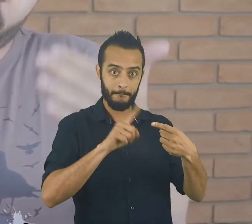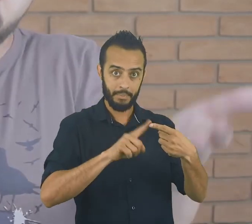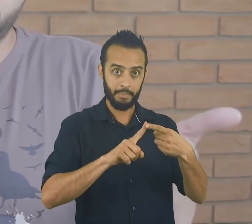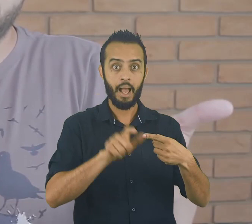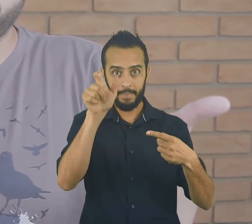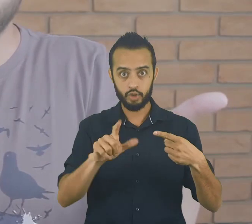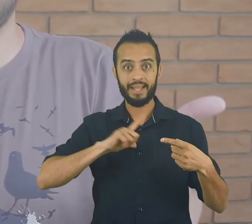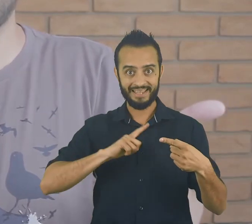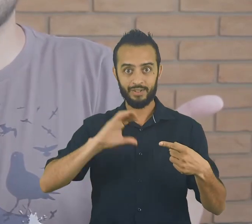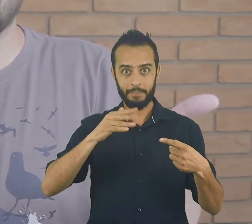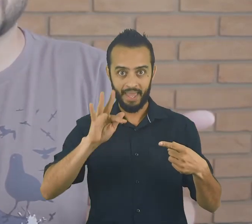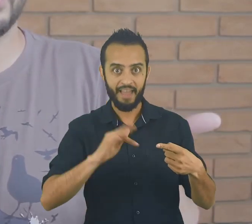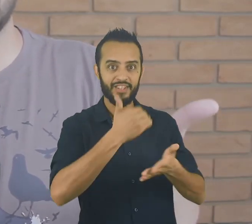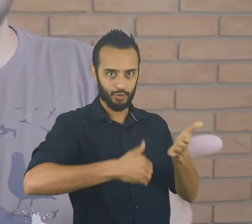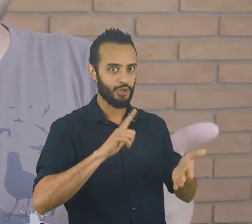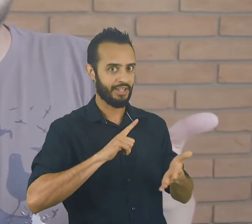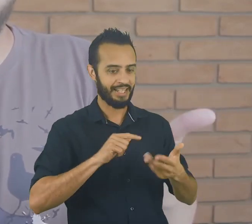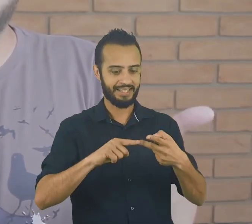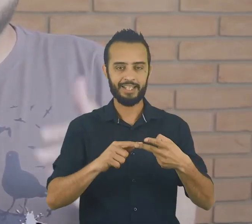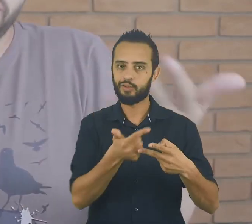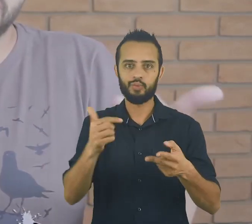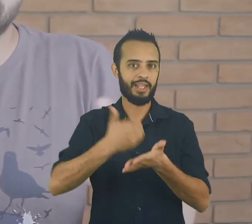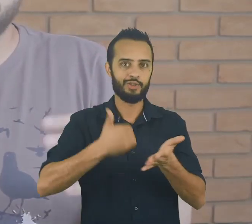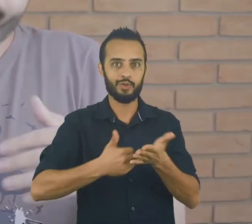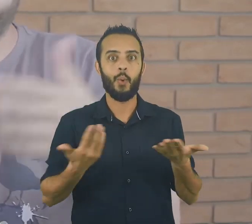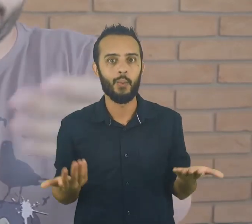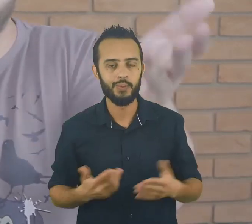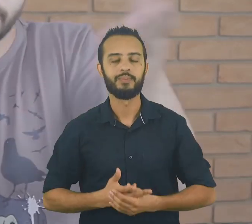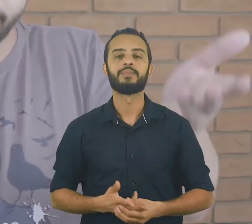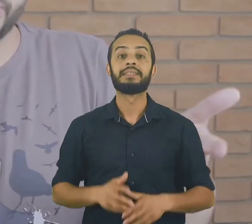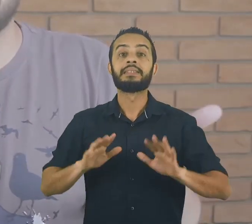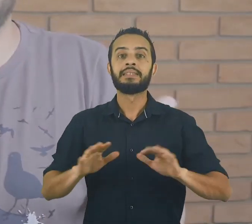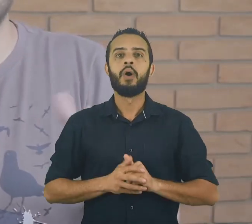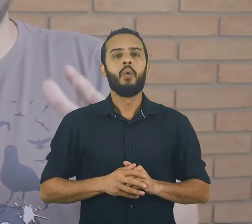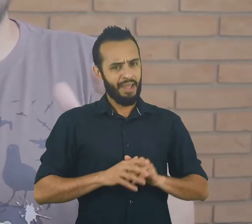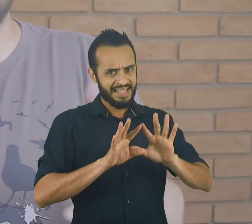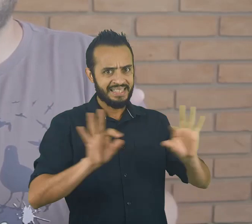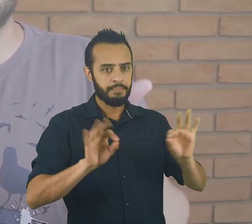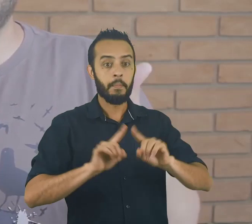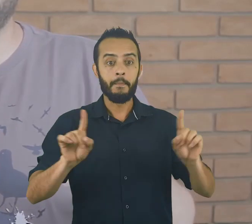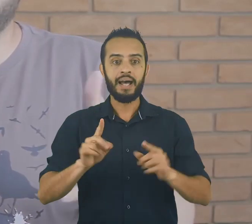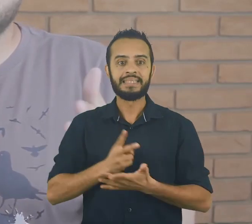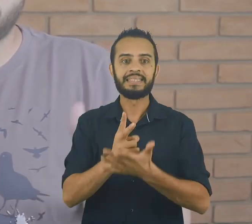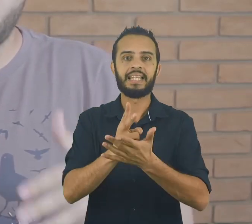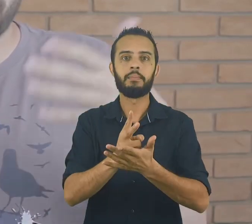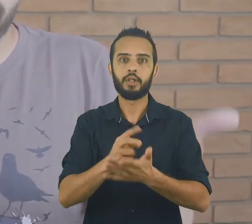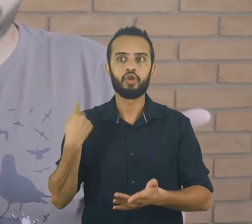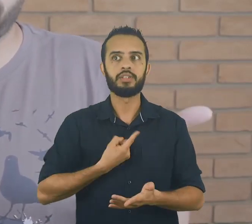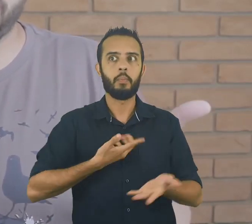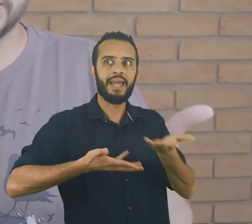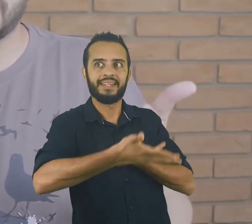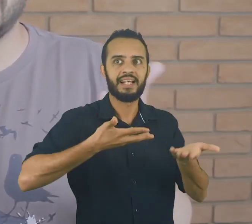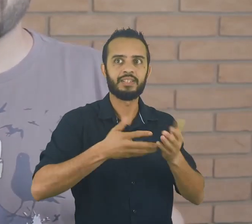alguém tem o CPF e tem um estado quando você não tem o CPF. Então esse sistema, que nesse caso é um exemplo simples, mas ele tende a ter uma interação que é